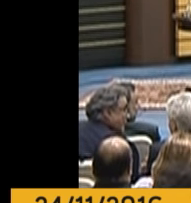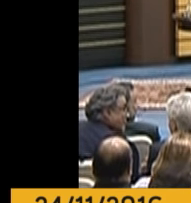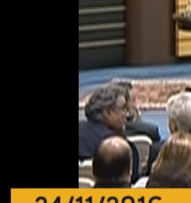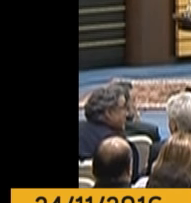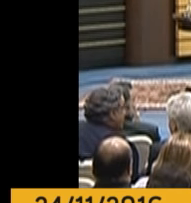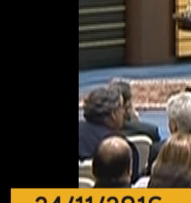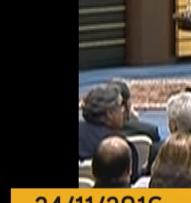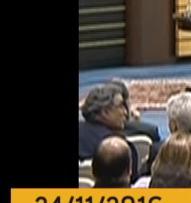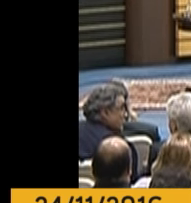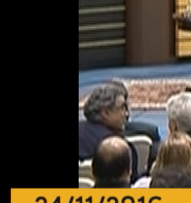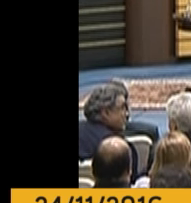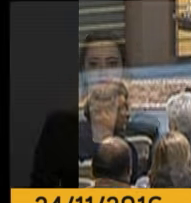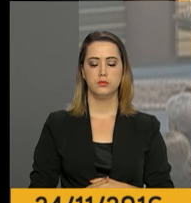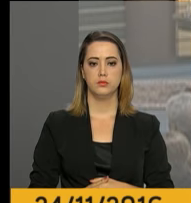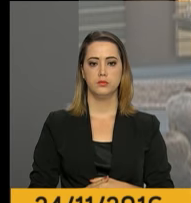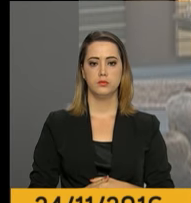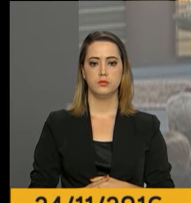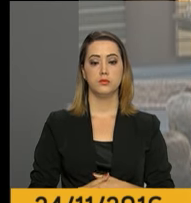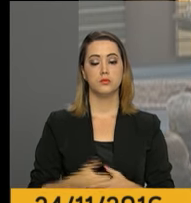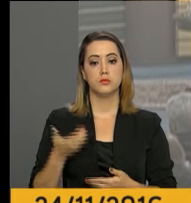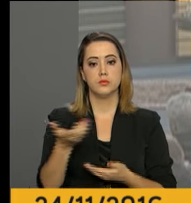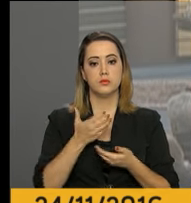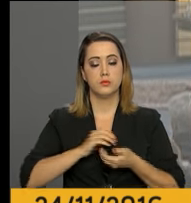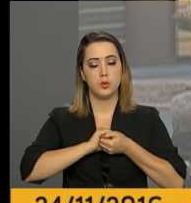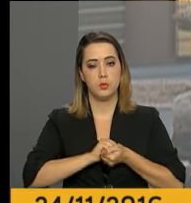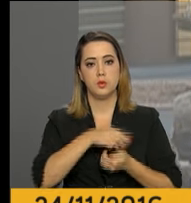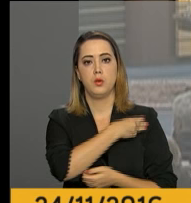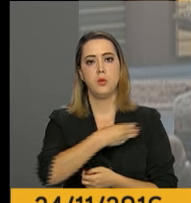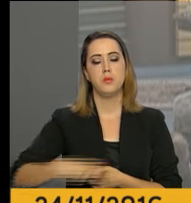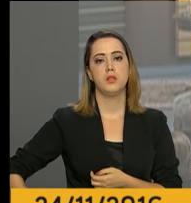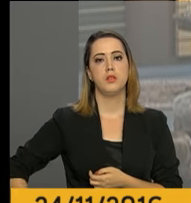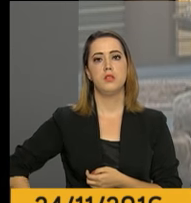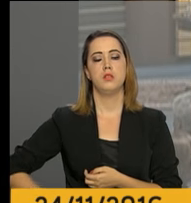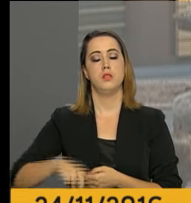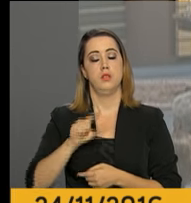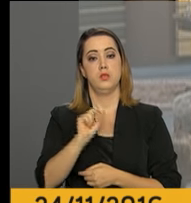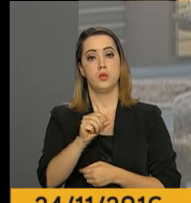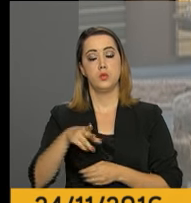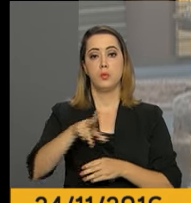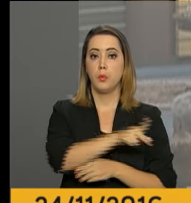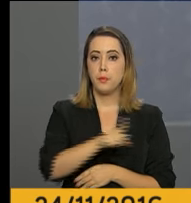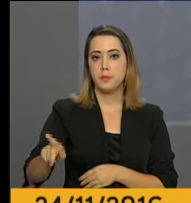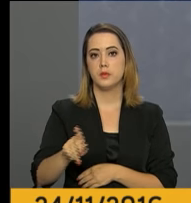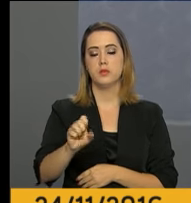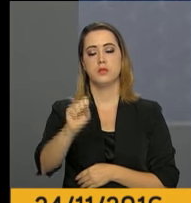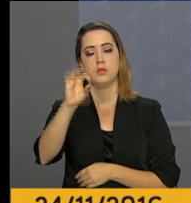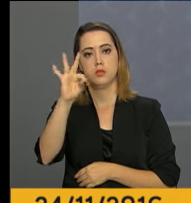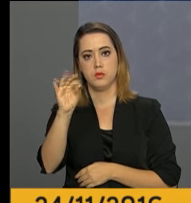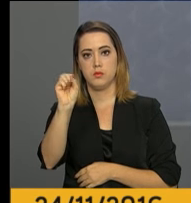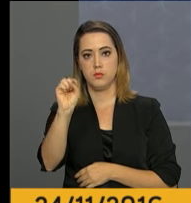Brasil quero cumprimentar o ministro Ivis Gandra presidente do Tribunal Superior do